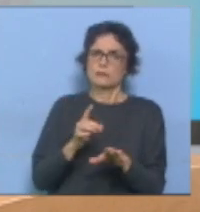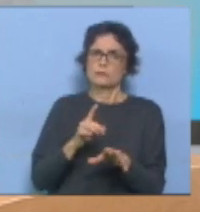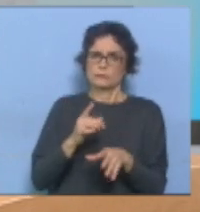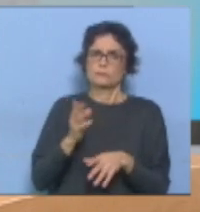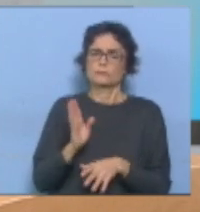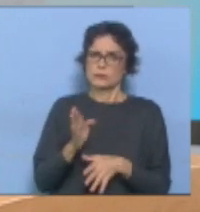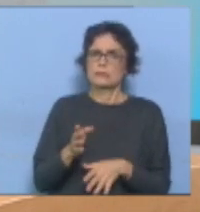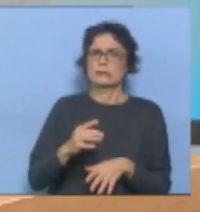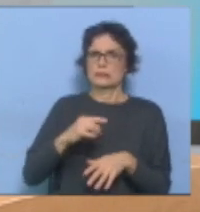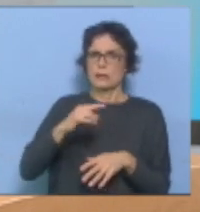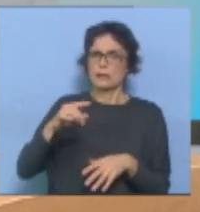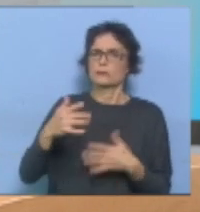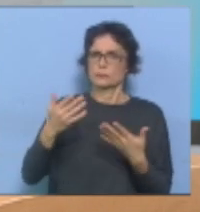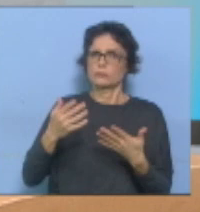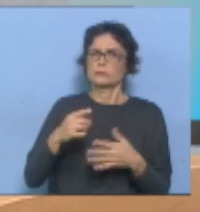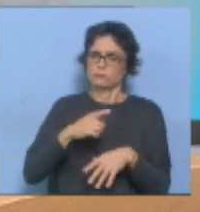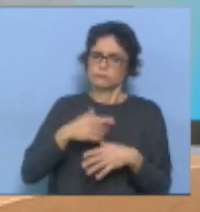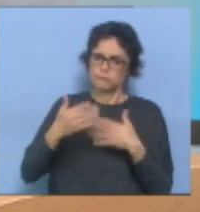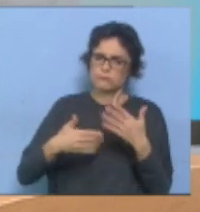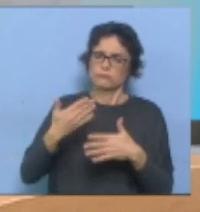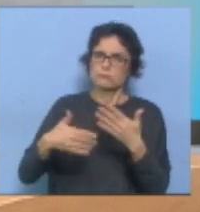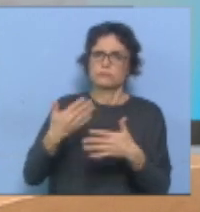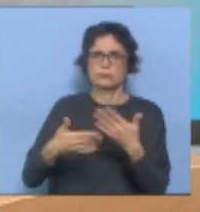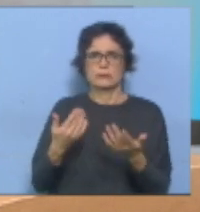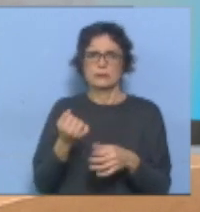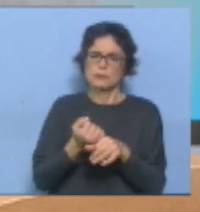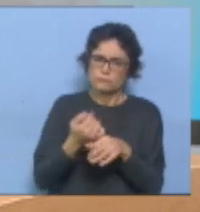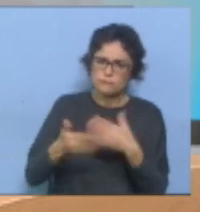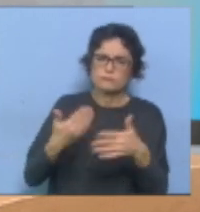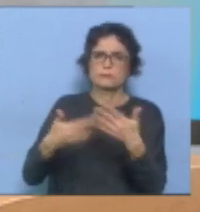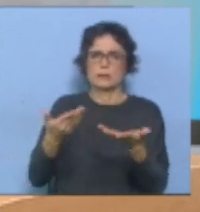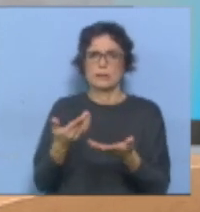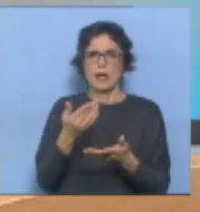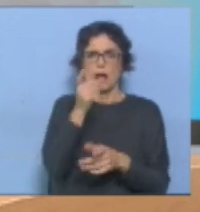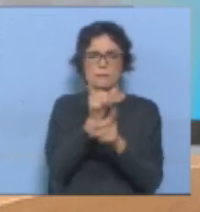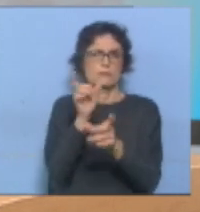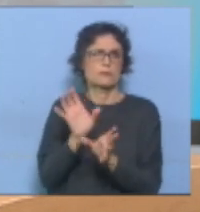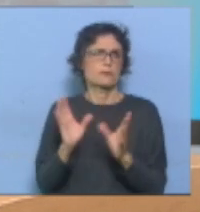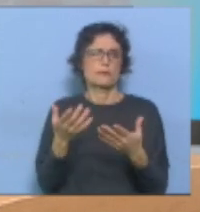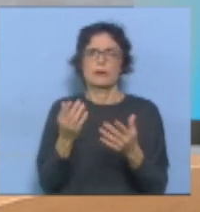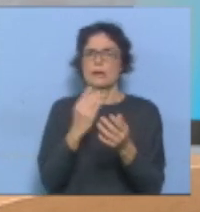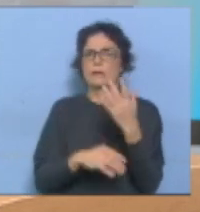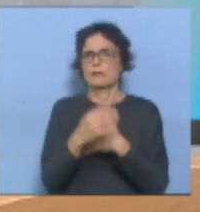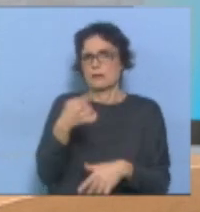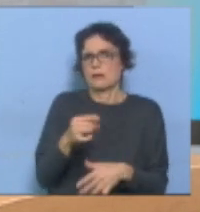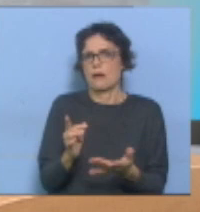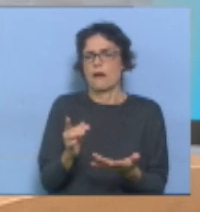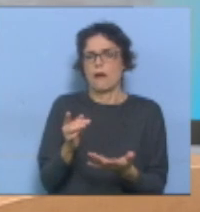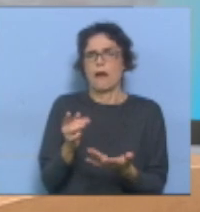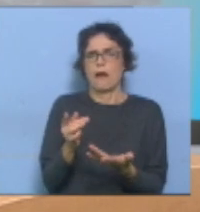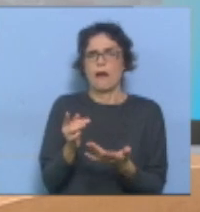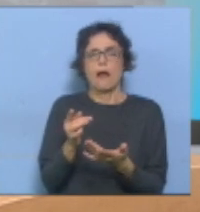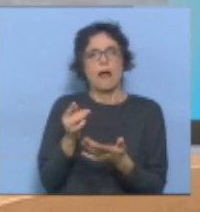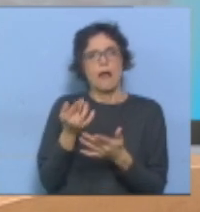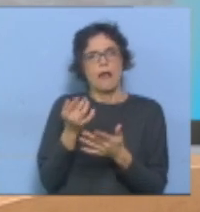normalmente. Também com o Bernardo é preciso tempo e muitas vezes com as pessoas com deficiência é preciso tempo, porque as pessoas também têm medo de